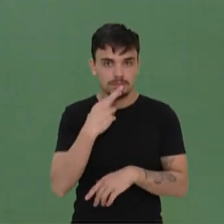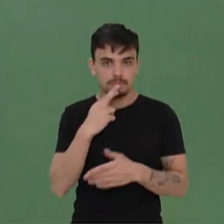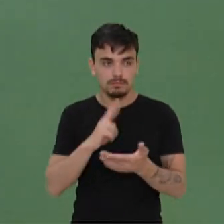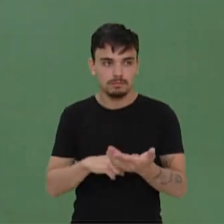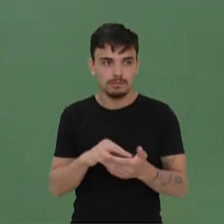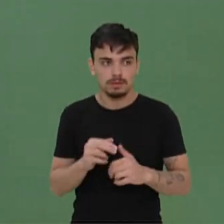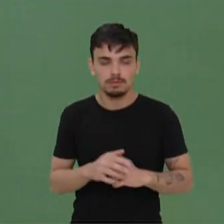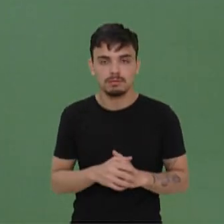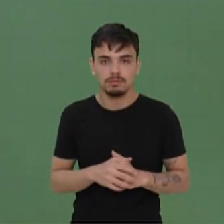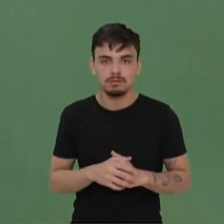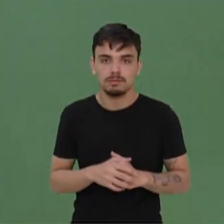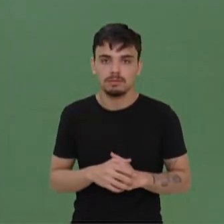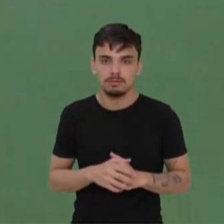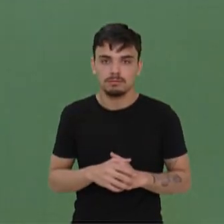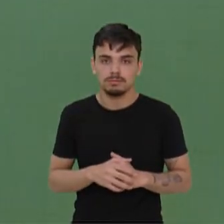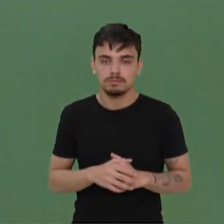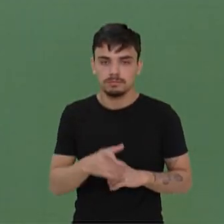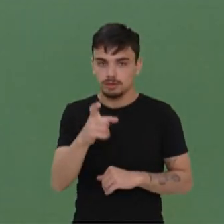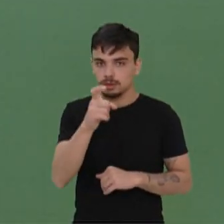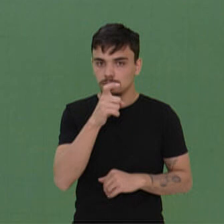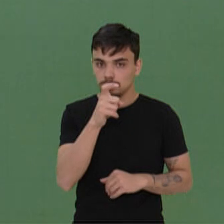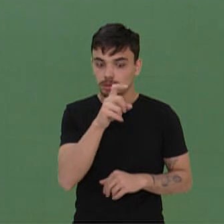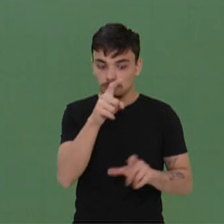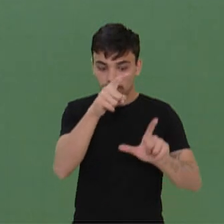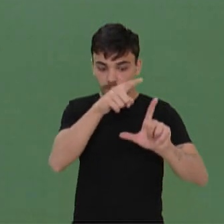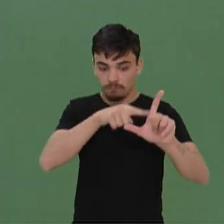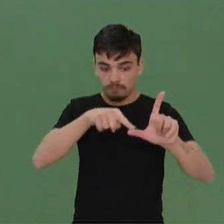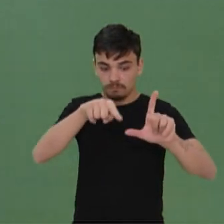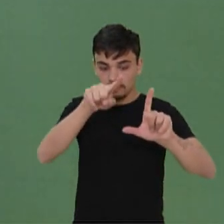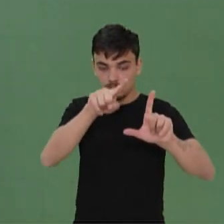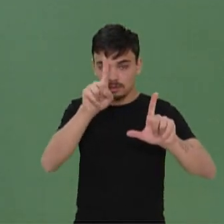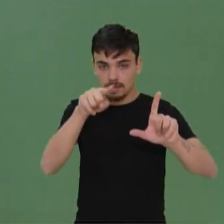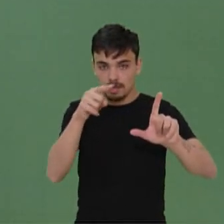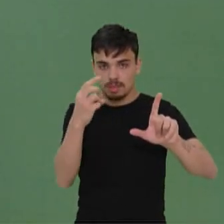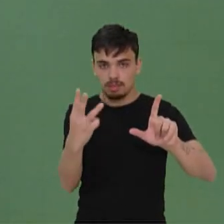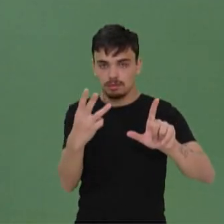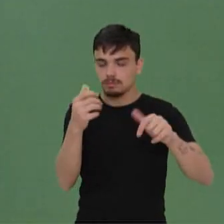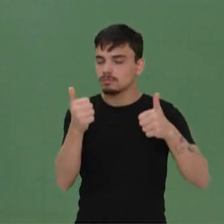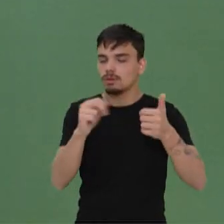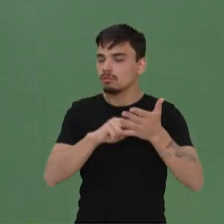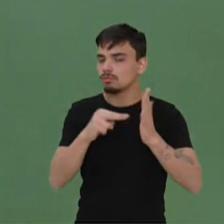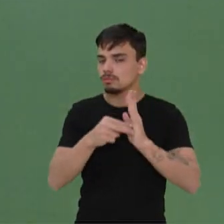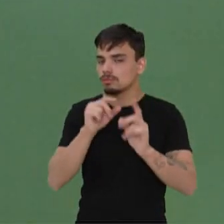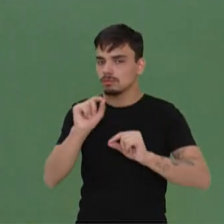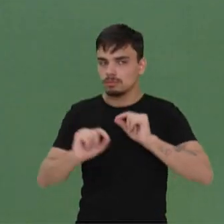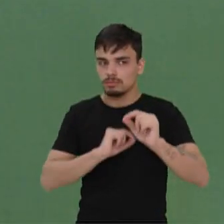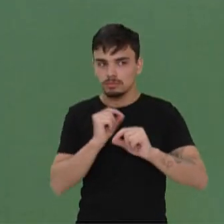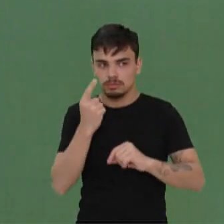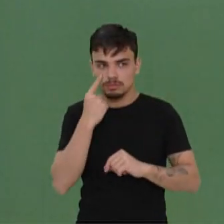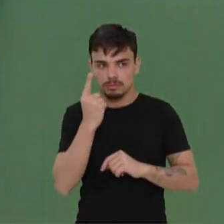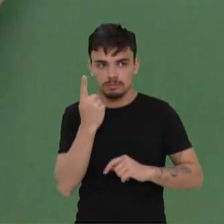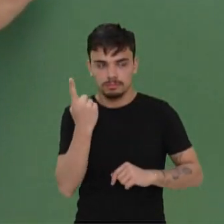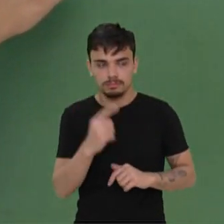Então meu x do vértice é 3, beleza? Então o que significa isso? Se eu passar aqui o eixo